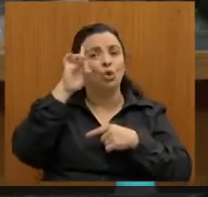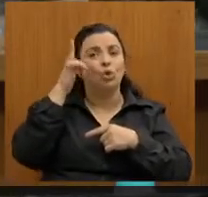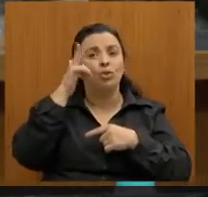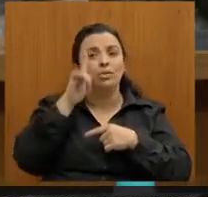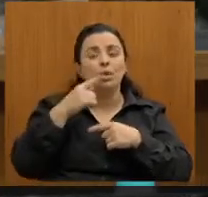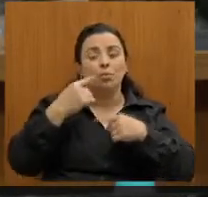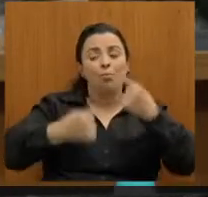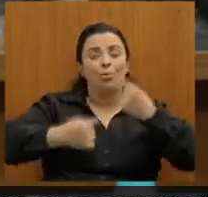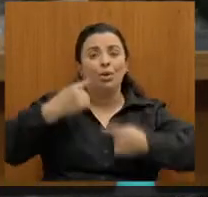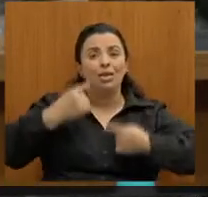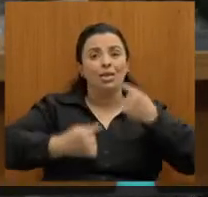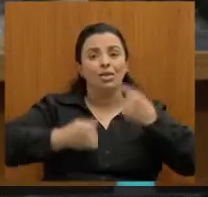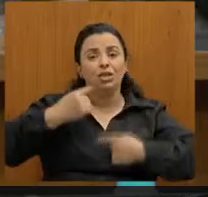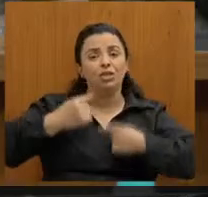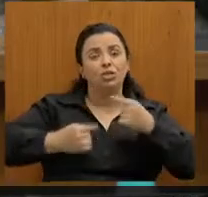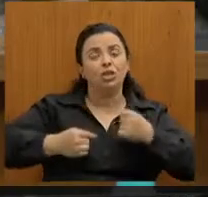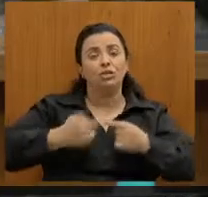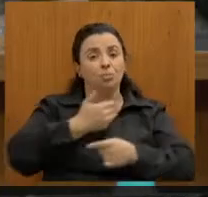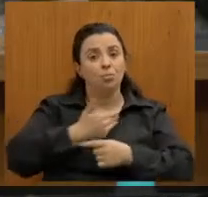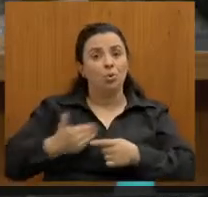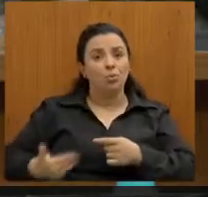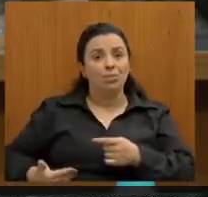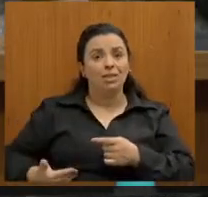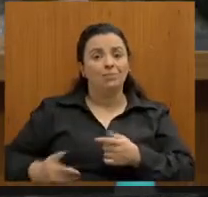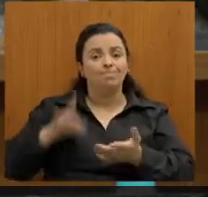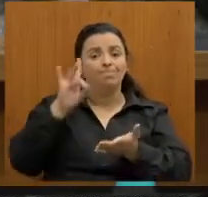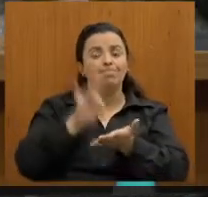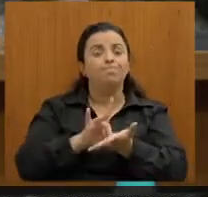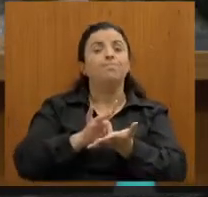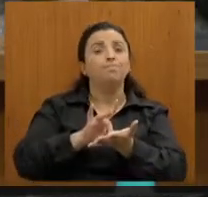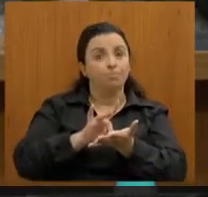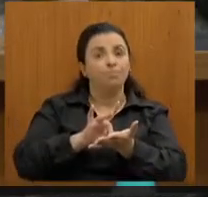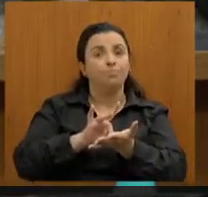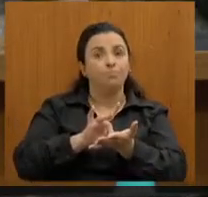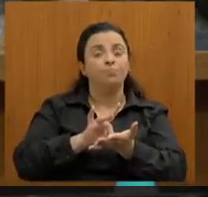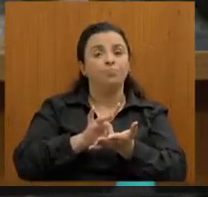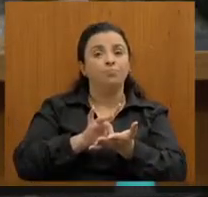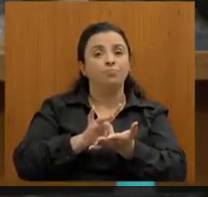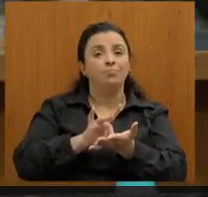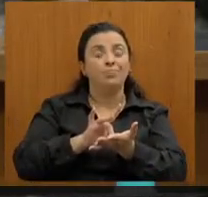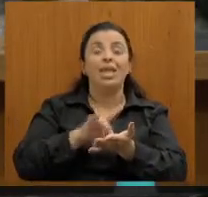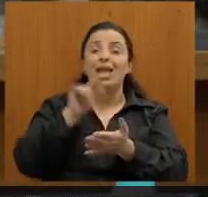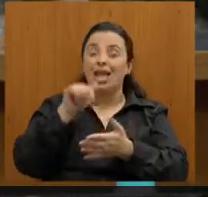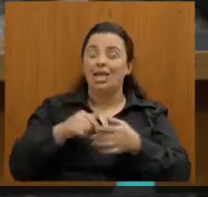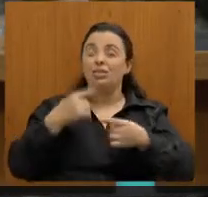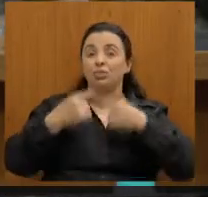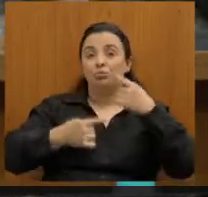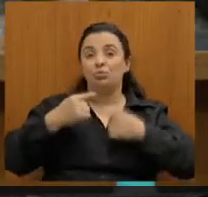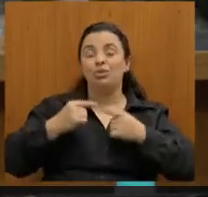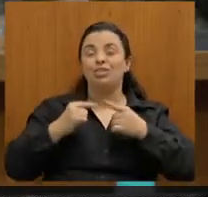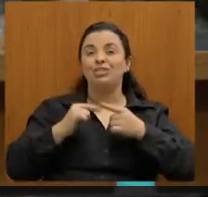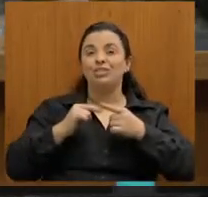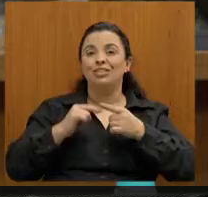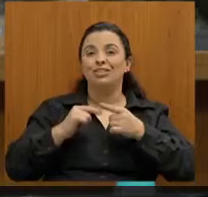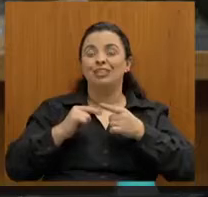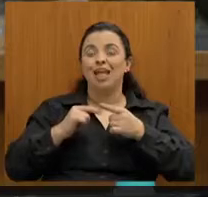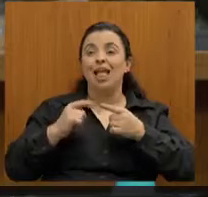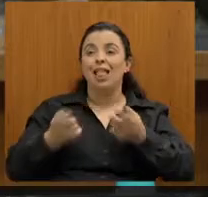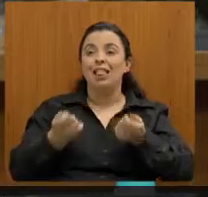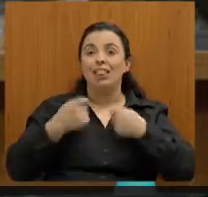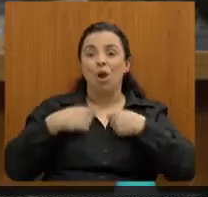eficazes essas políticas por exemplo trouxeram no período de pandemia a